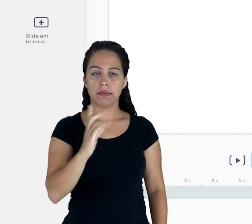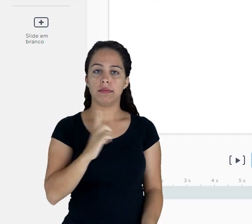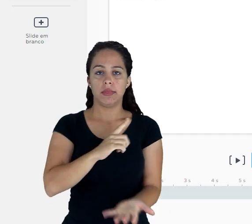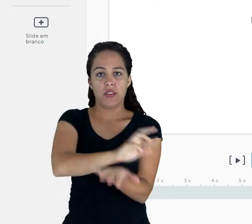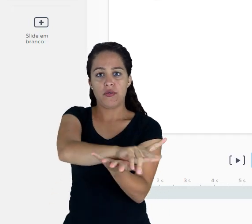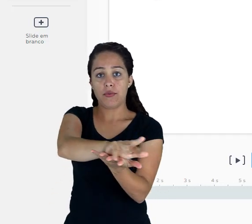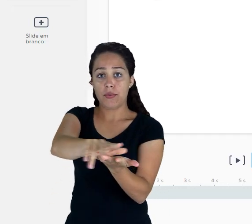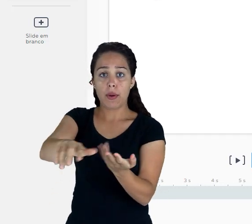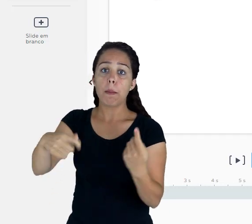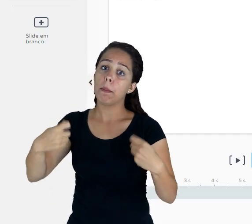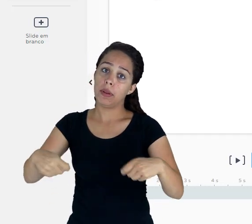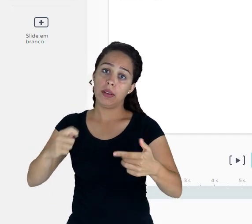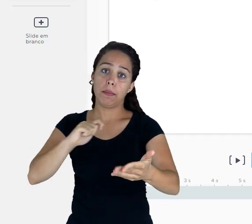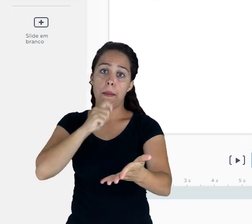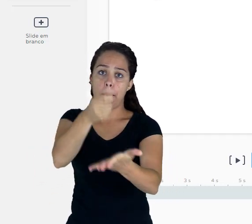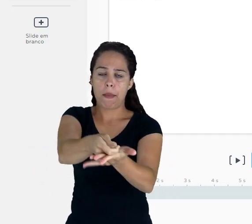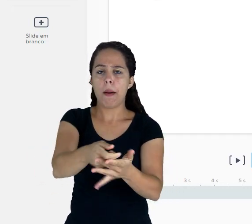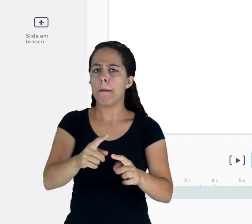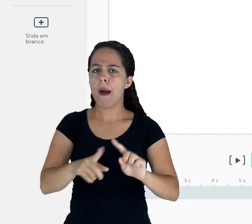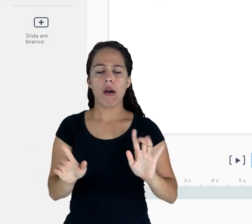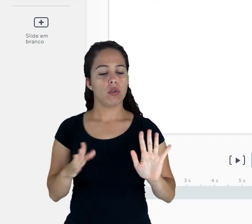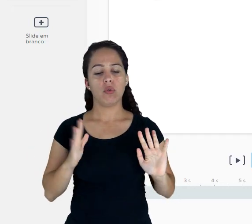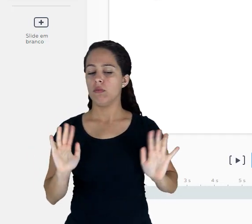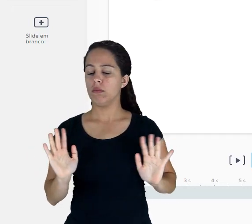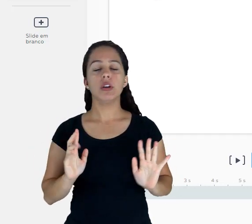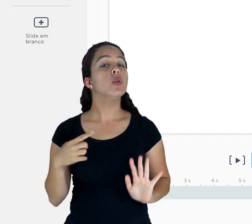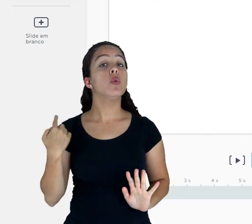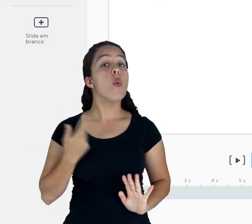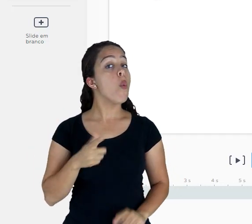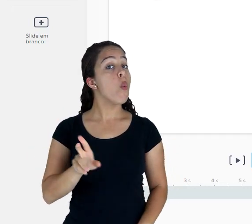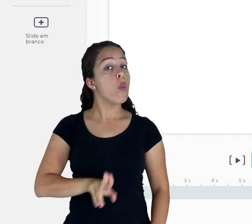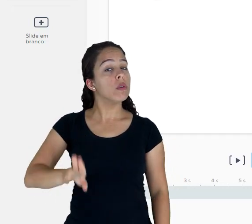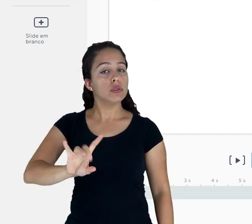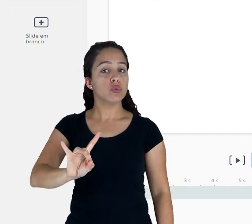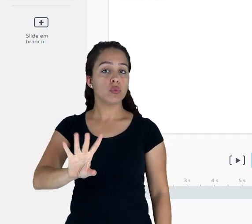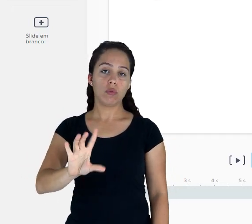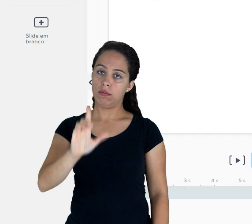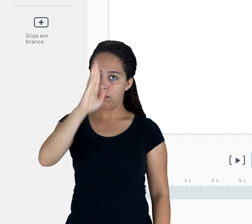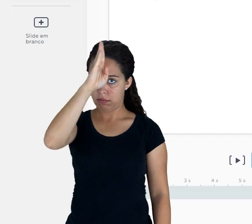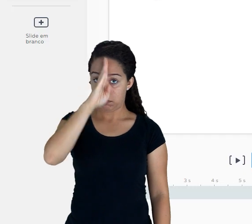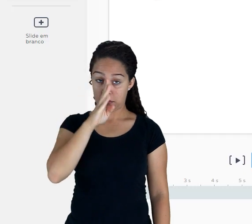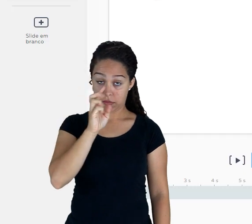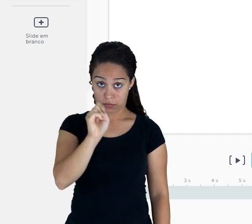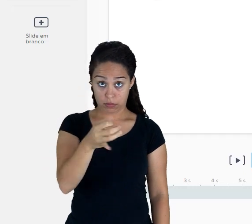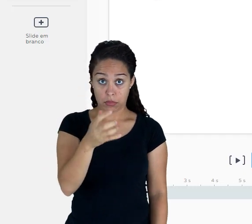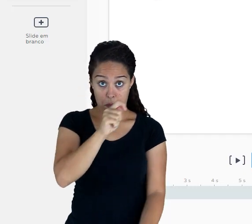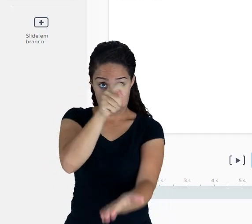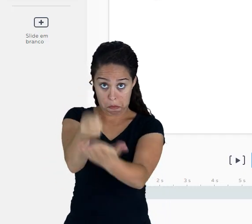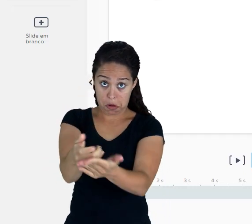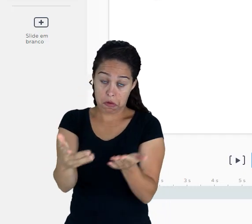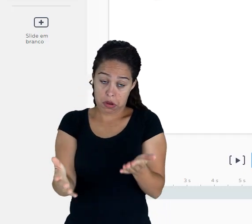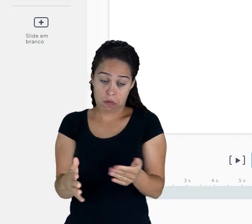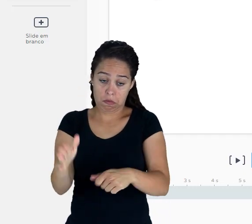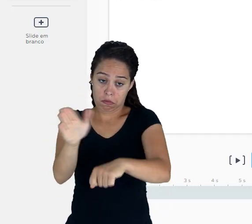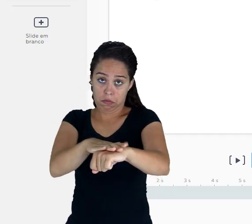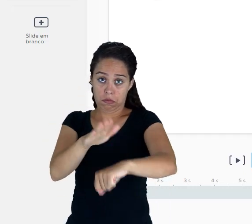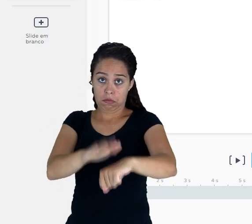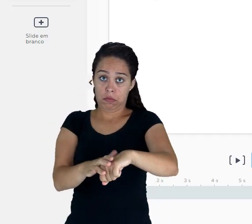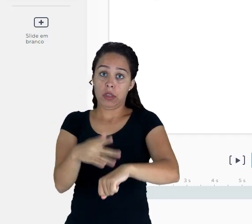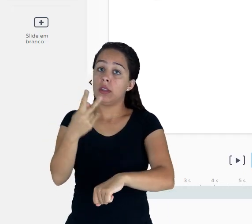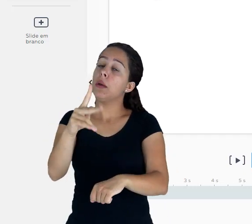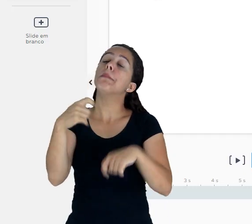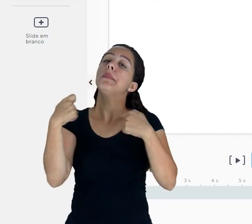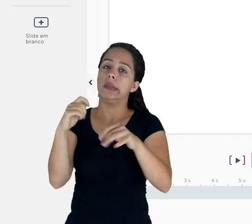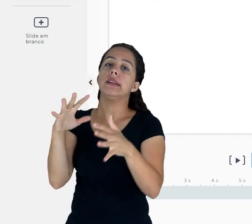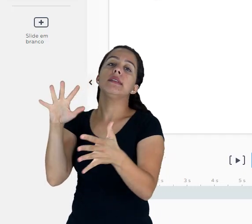vários elementos são pagos mas a gente só vai conseguir utilizar gratuito caso você queira utilizar a pagar precisa é